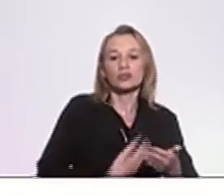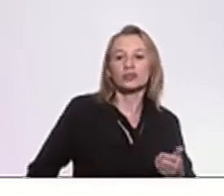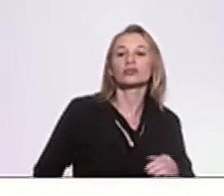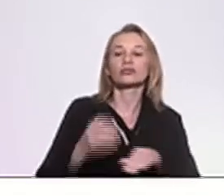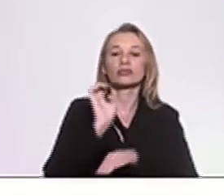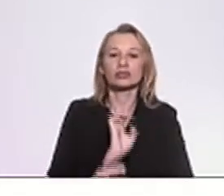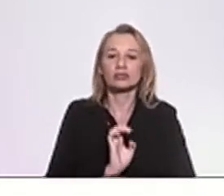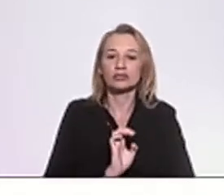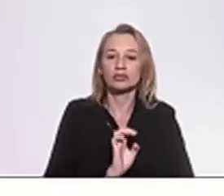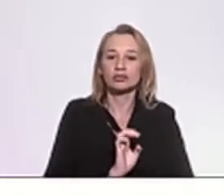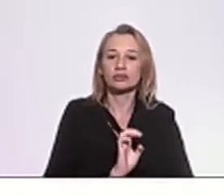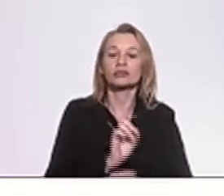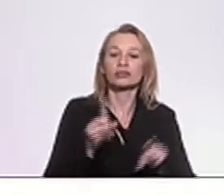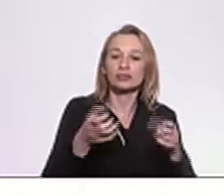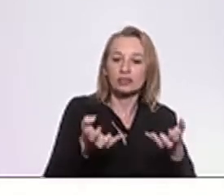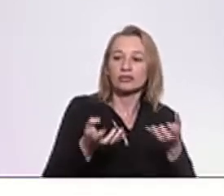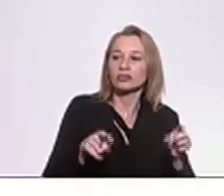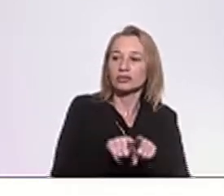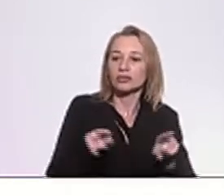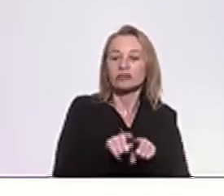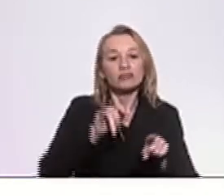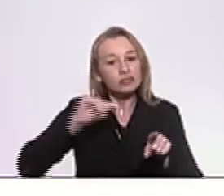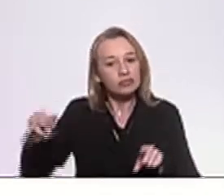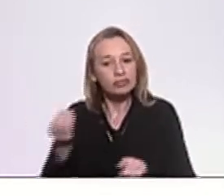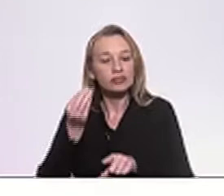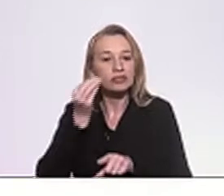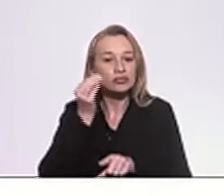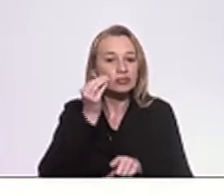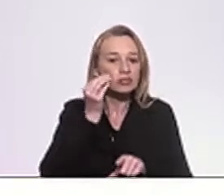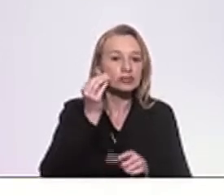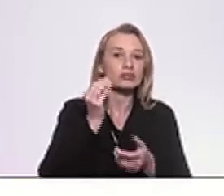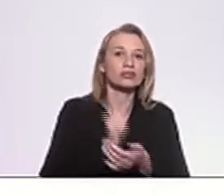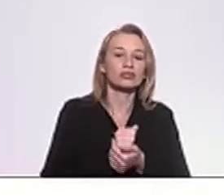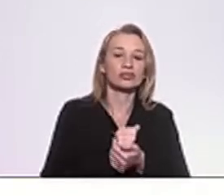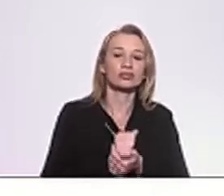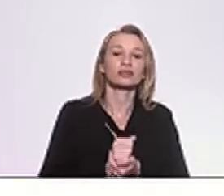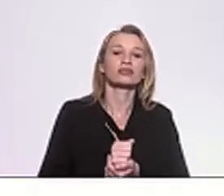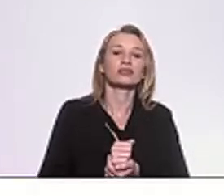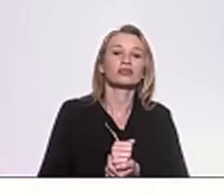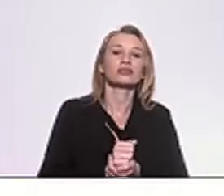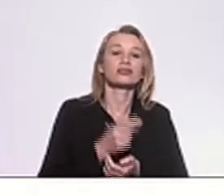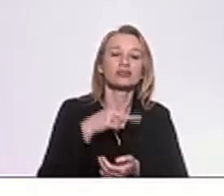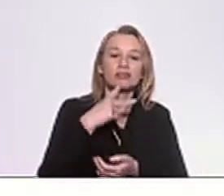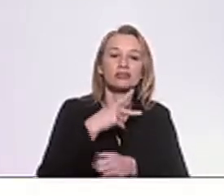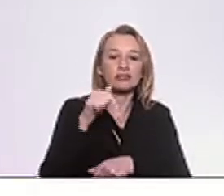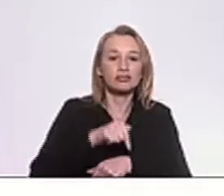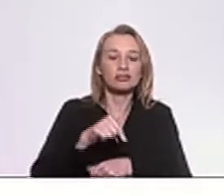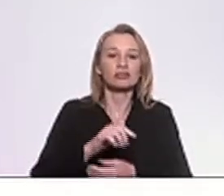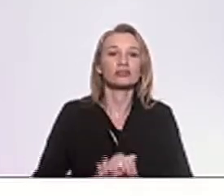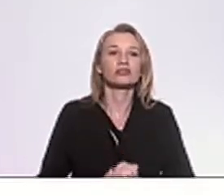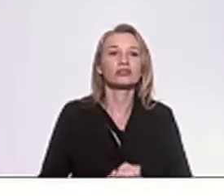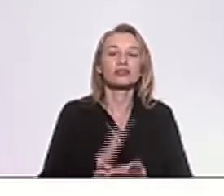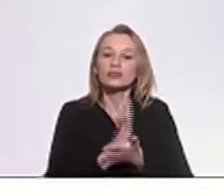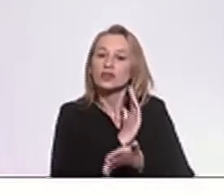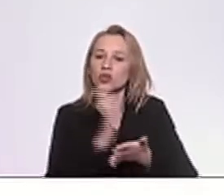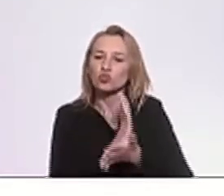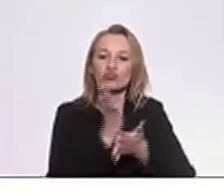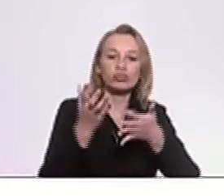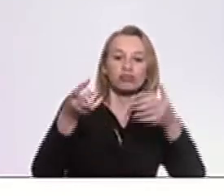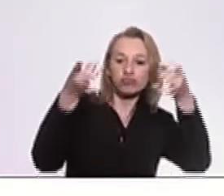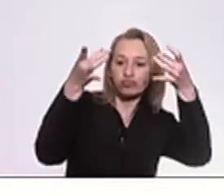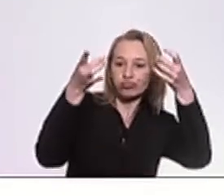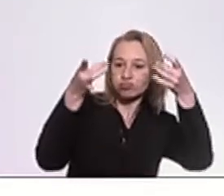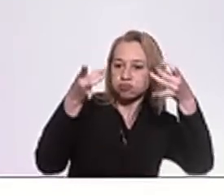Estado. Quero também aproveitar esse momento para trazer aqui algumas